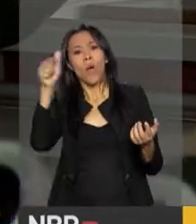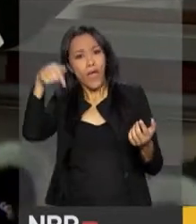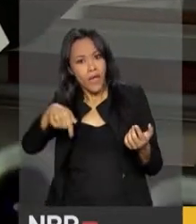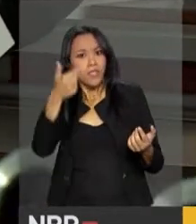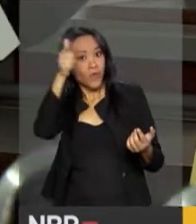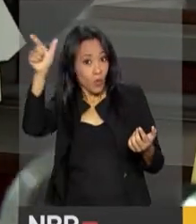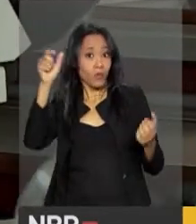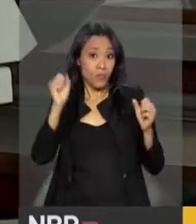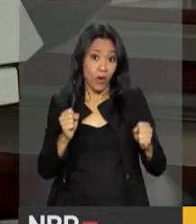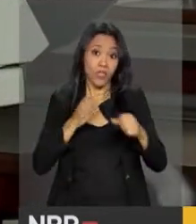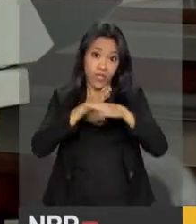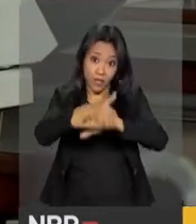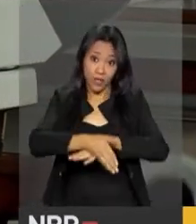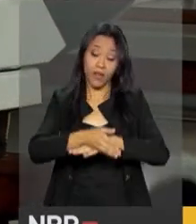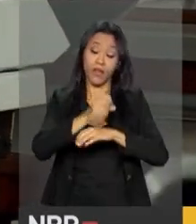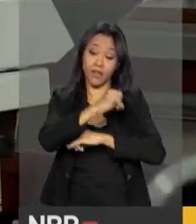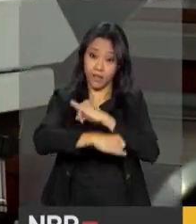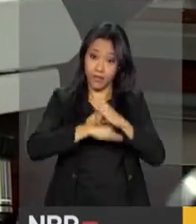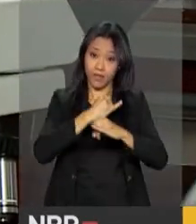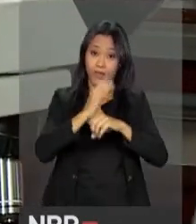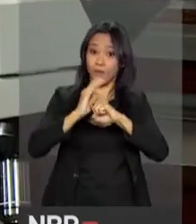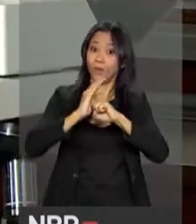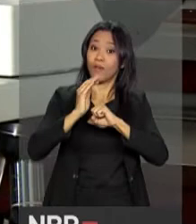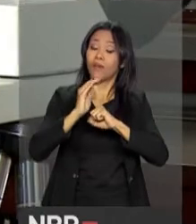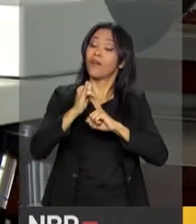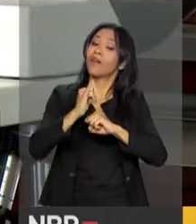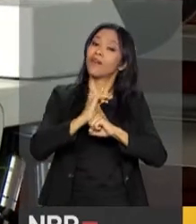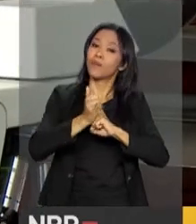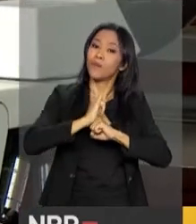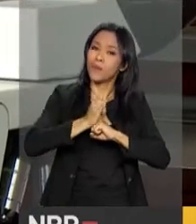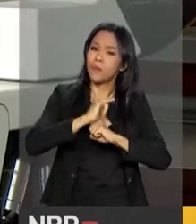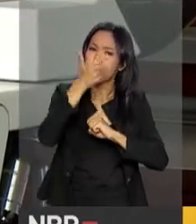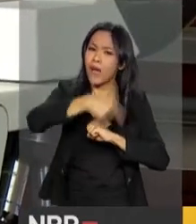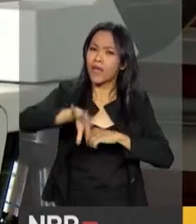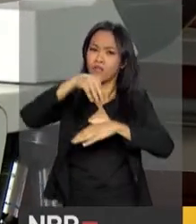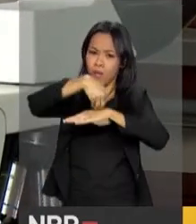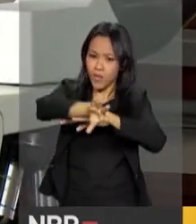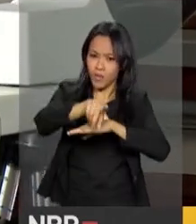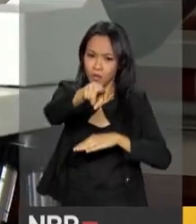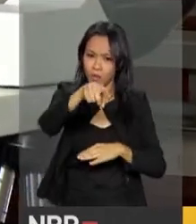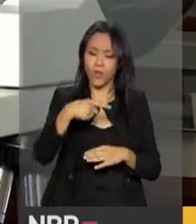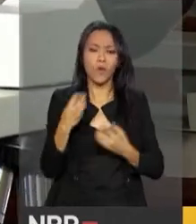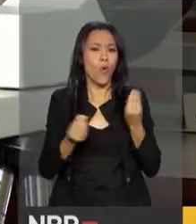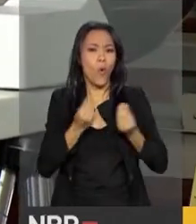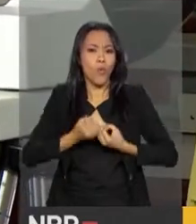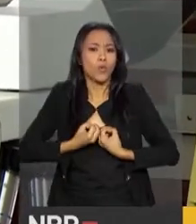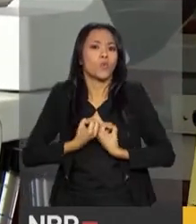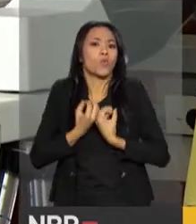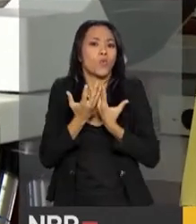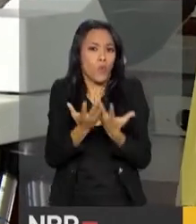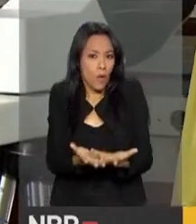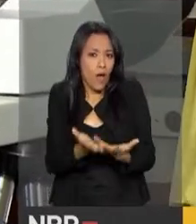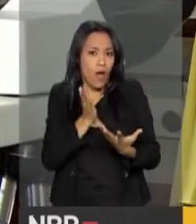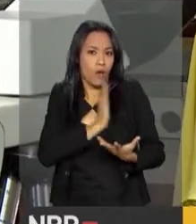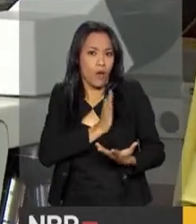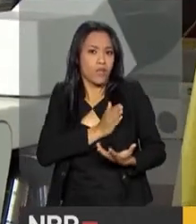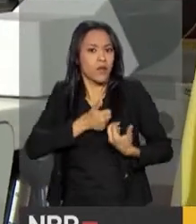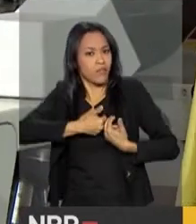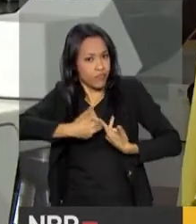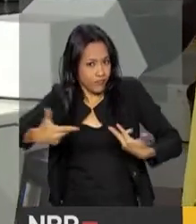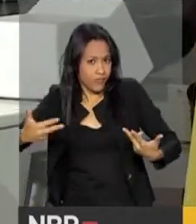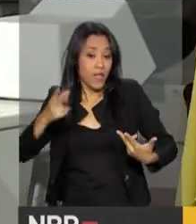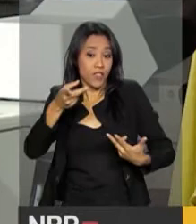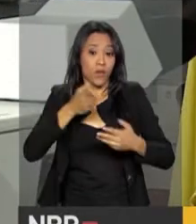programas basta acessar nosso canal no youtube e para mais informações sobre doação de órgãos e tecidos no brasil basta